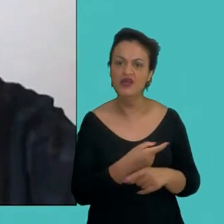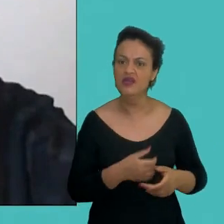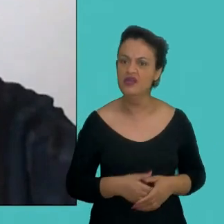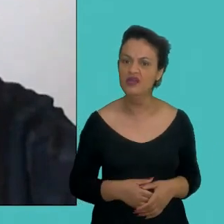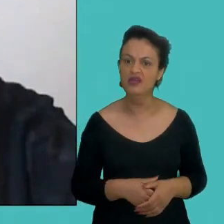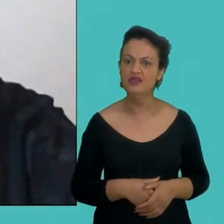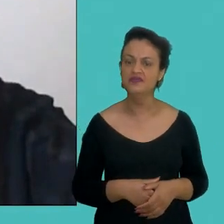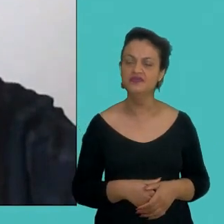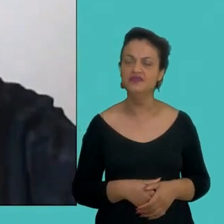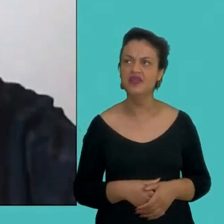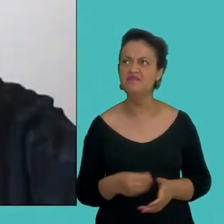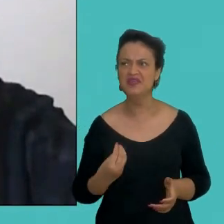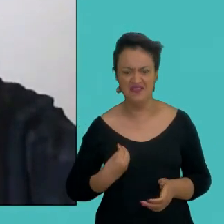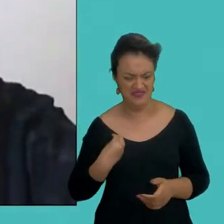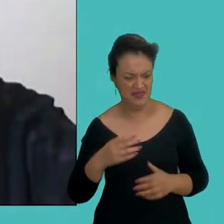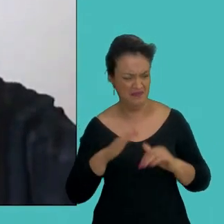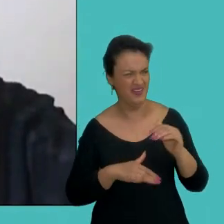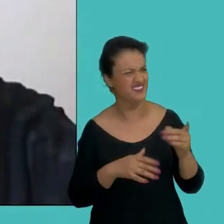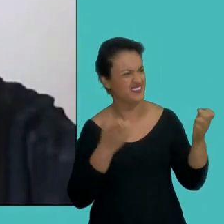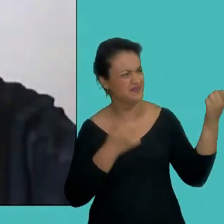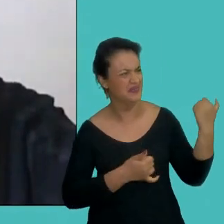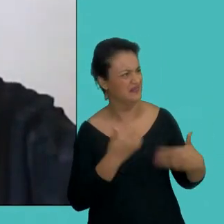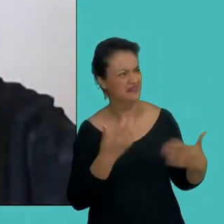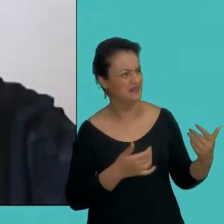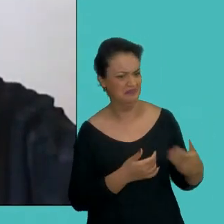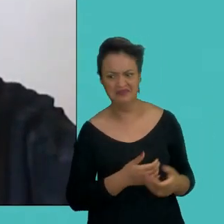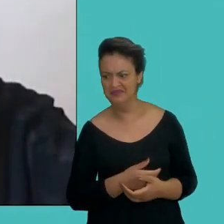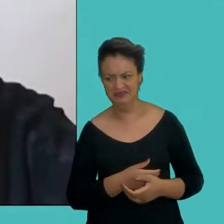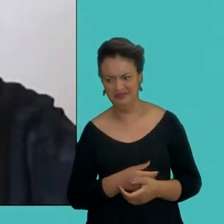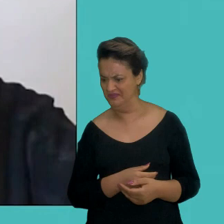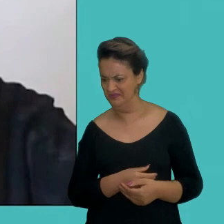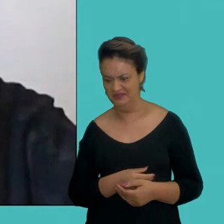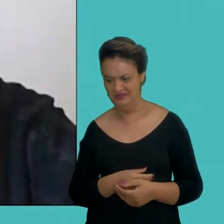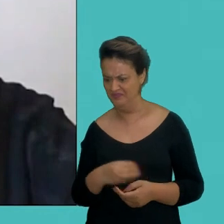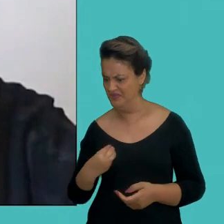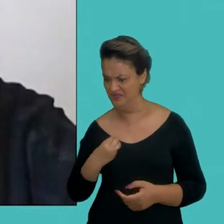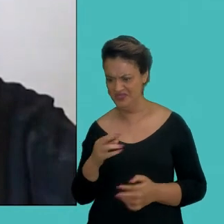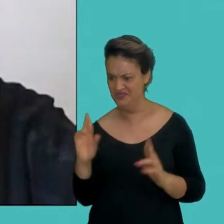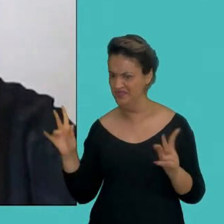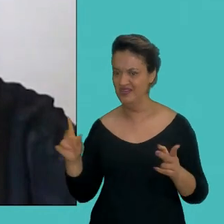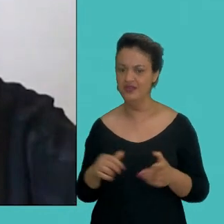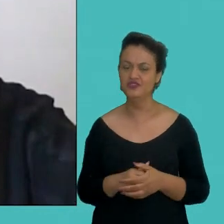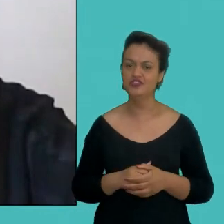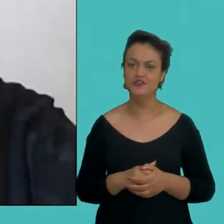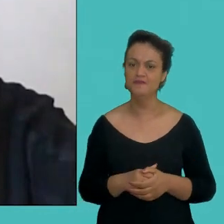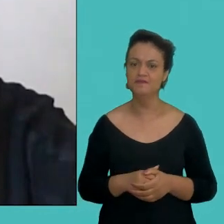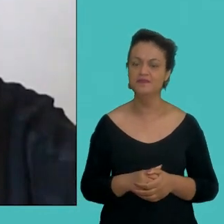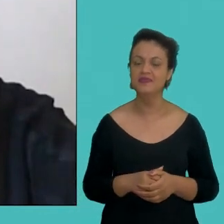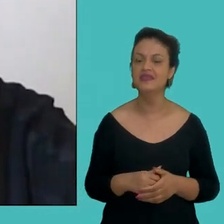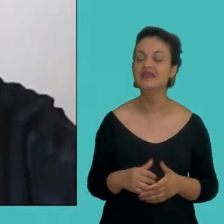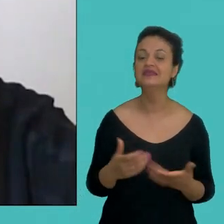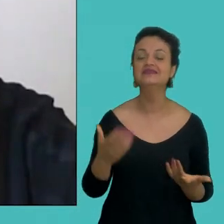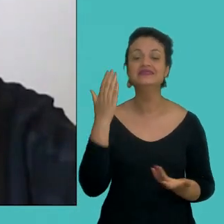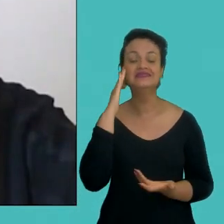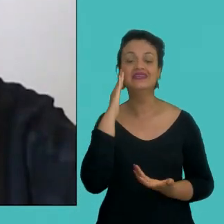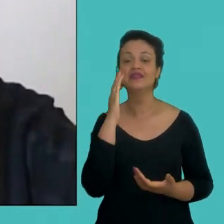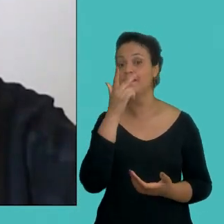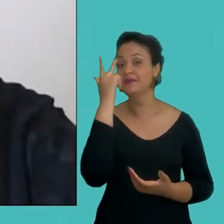ser estranho. Essa perda de ligação com o público,